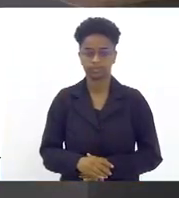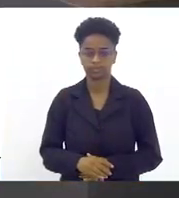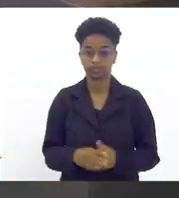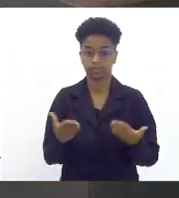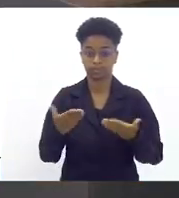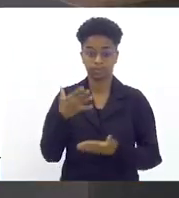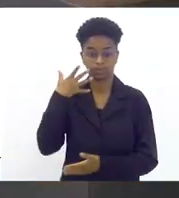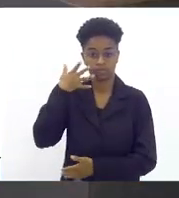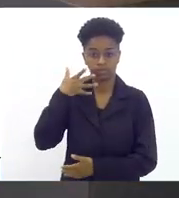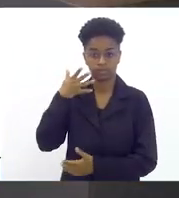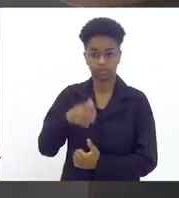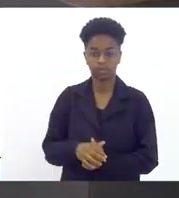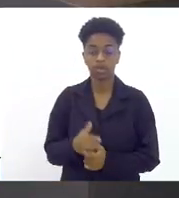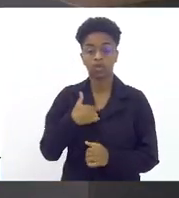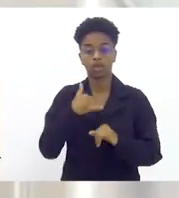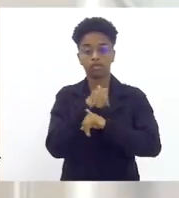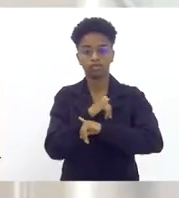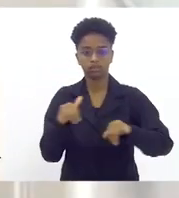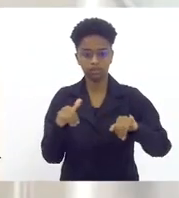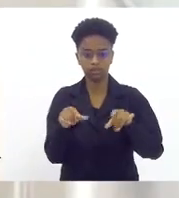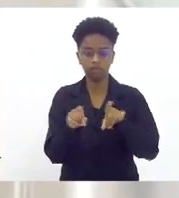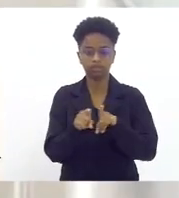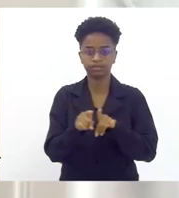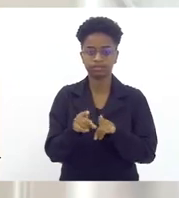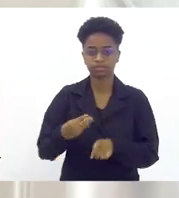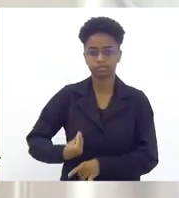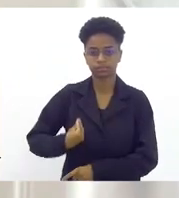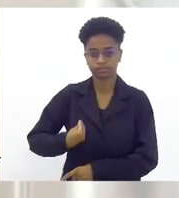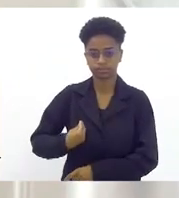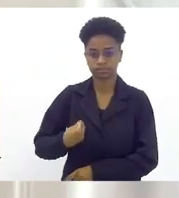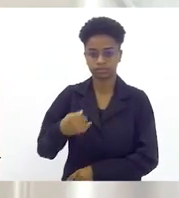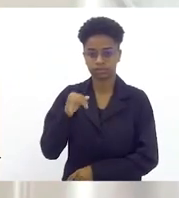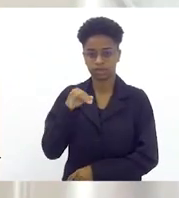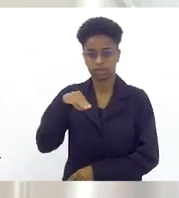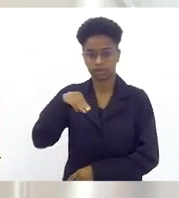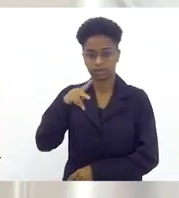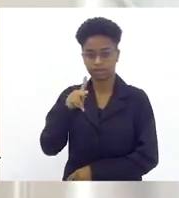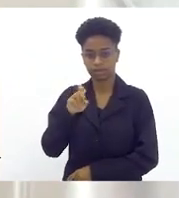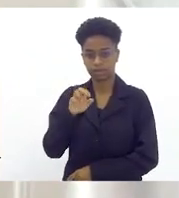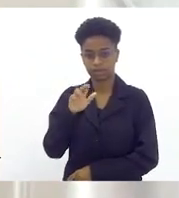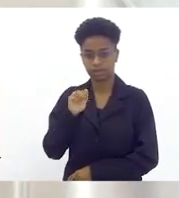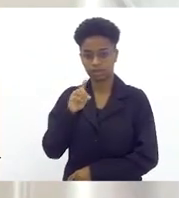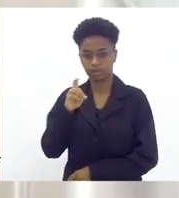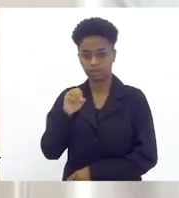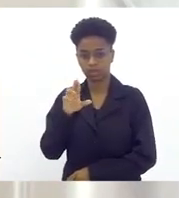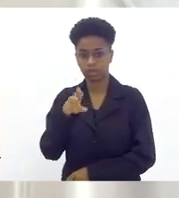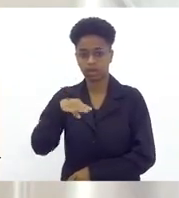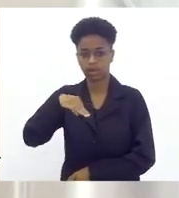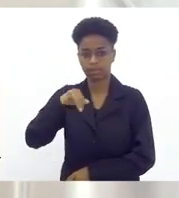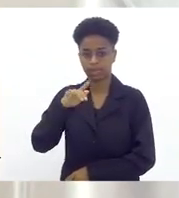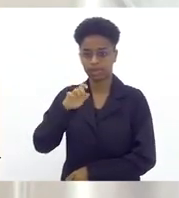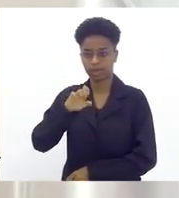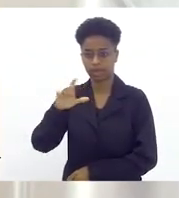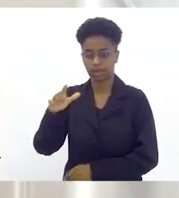Próximo orador. Queria anunciar também a presença do imperador Miguel Odar, onde ele está.